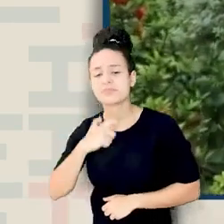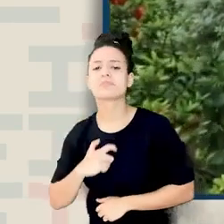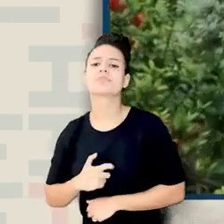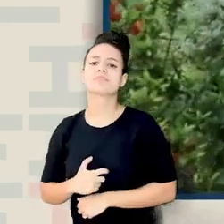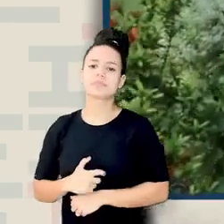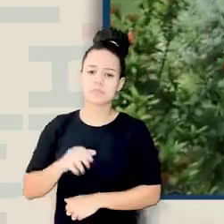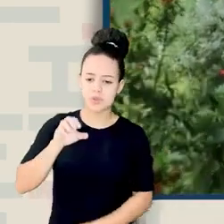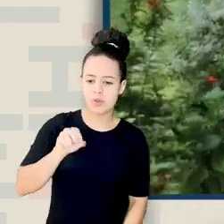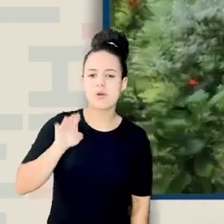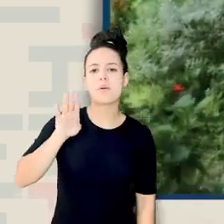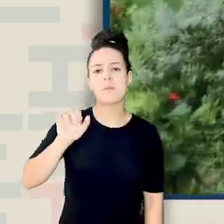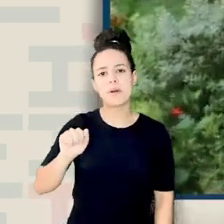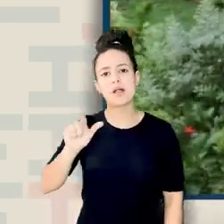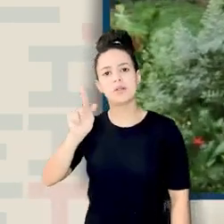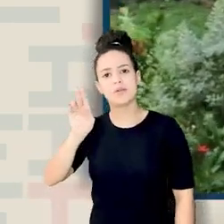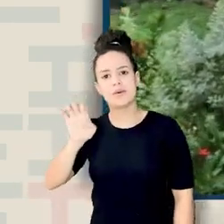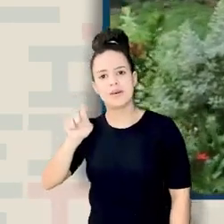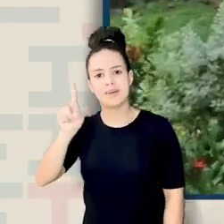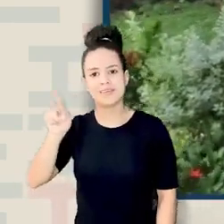o baluaê,